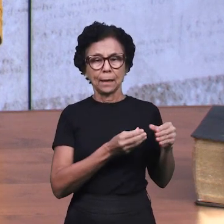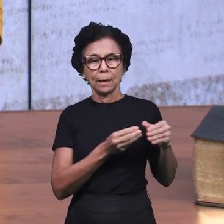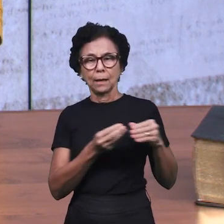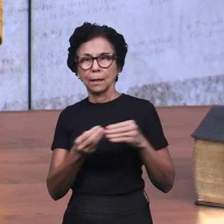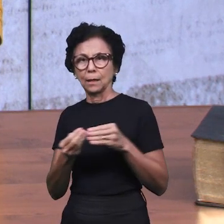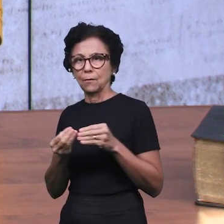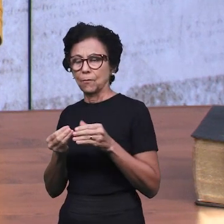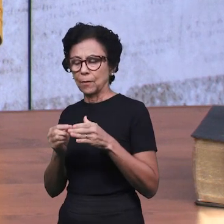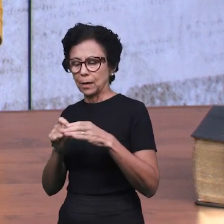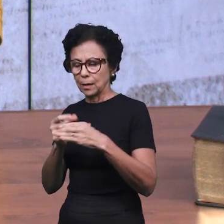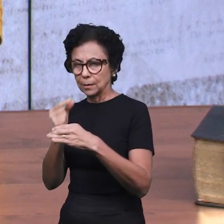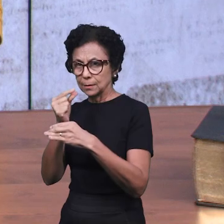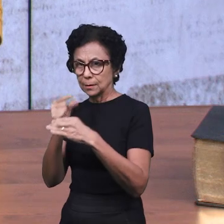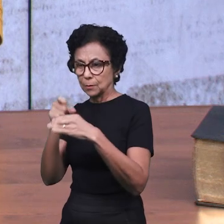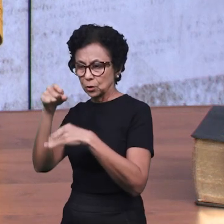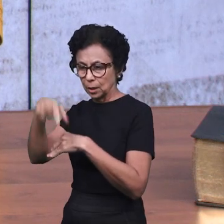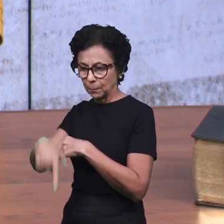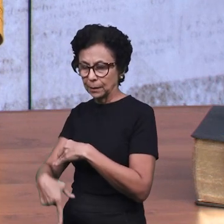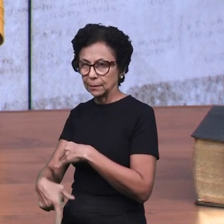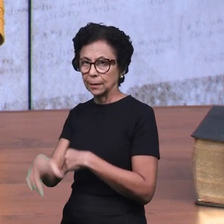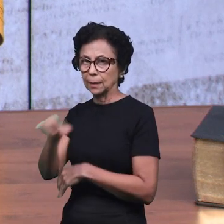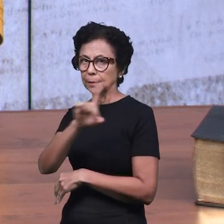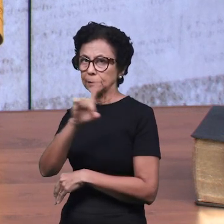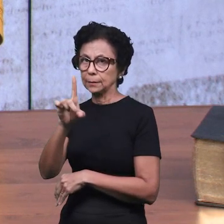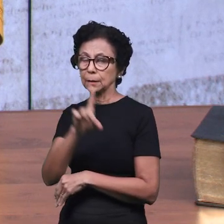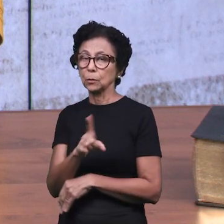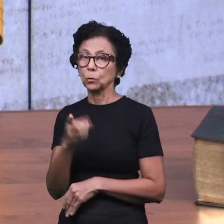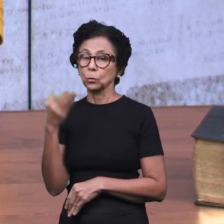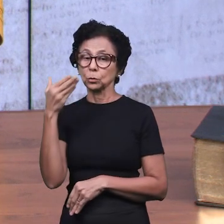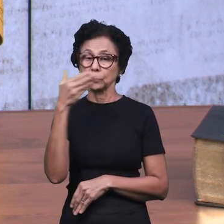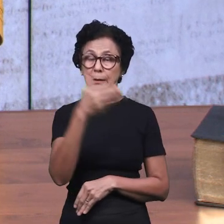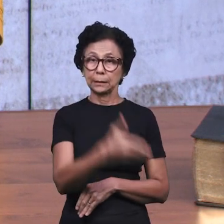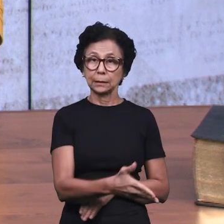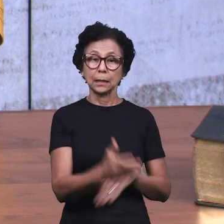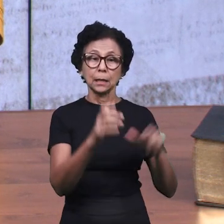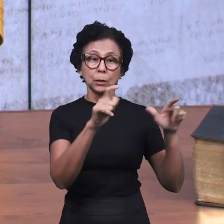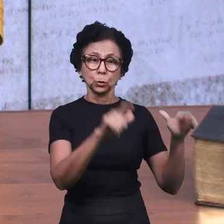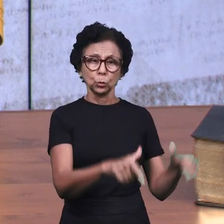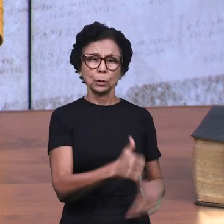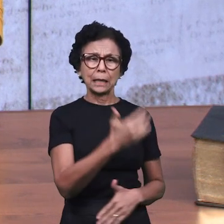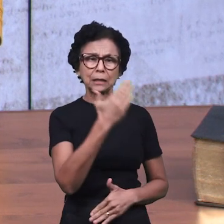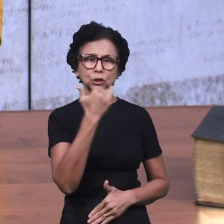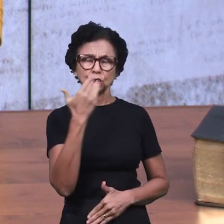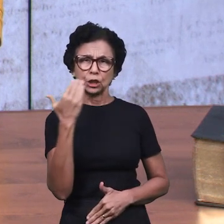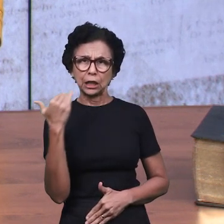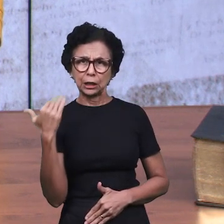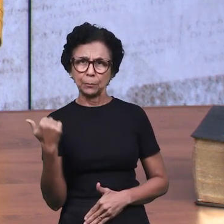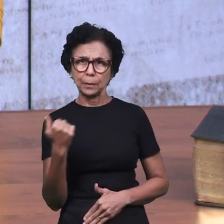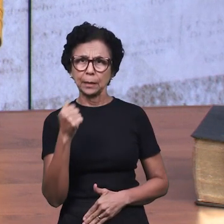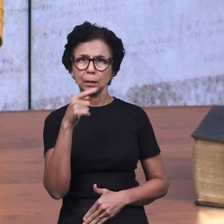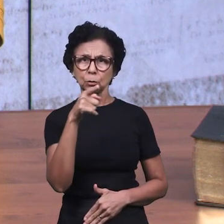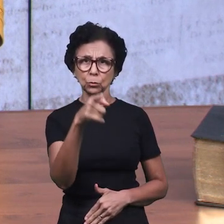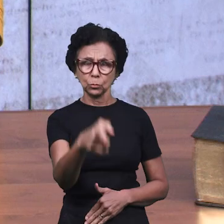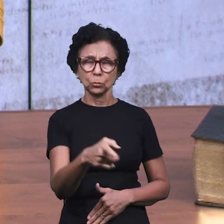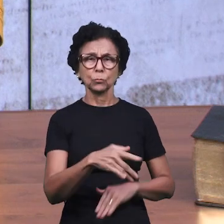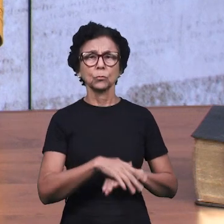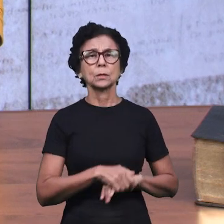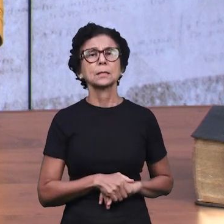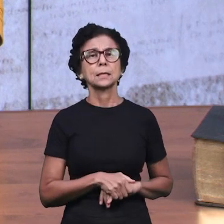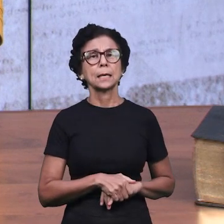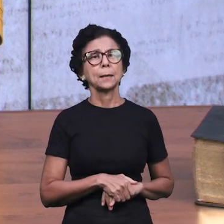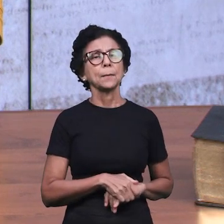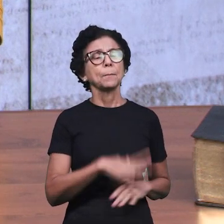Quando entrares na seara de teu próximo, com a tua mão arrancarás as espigas,